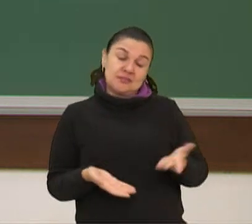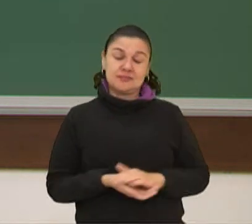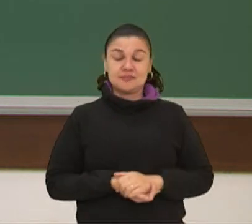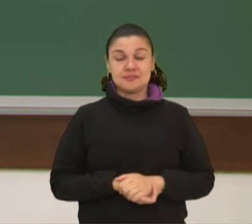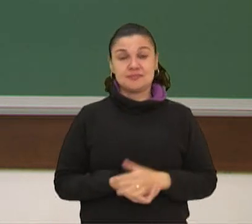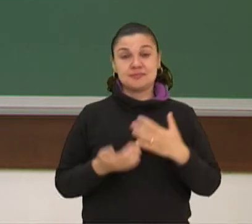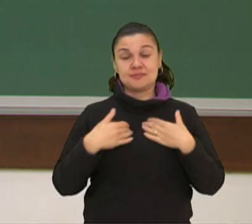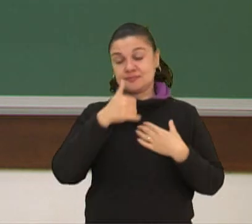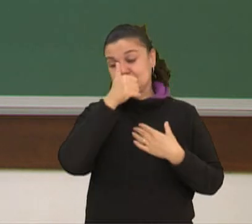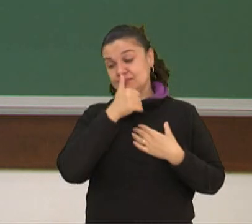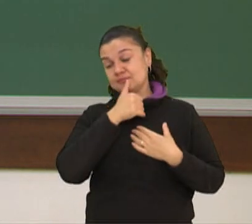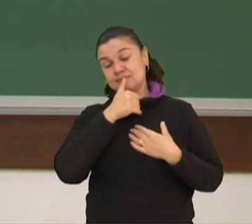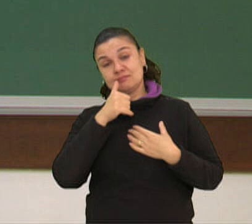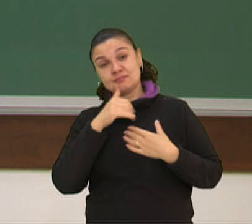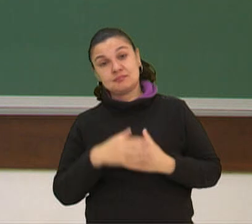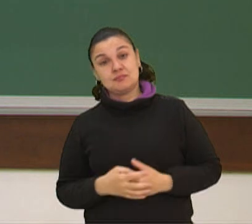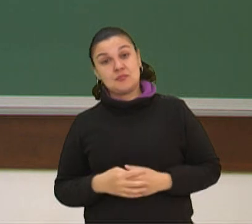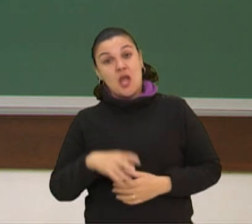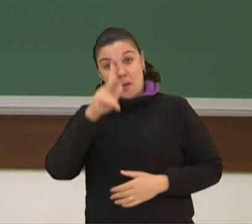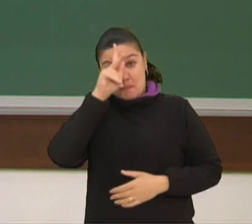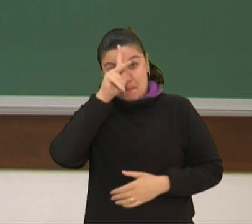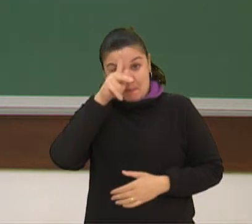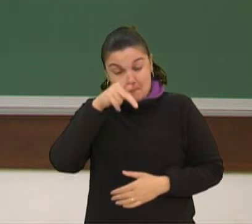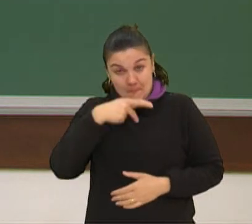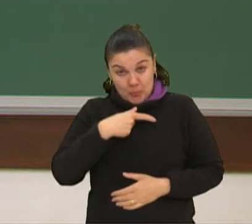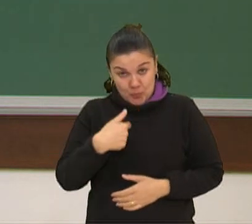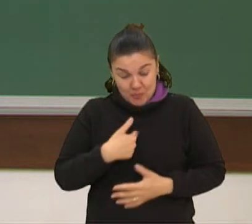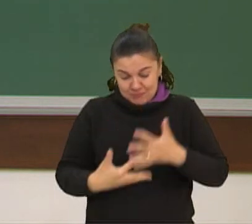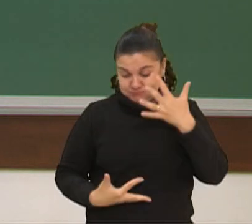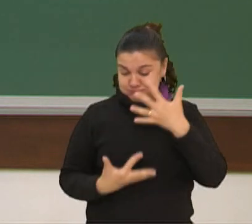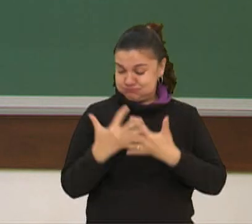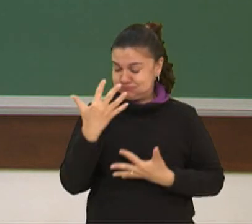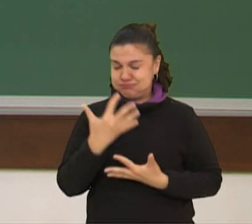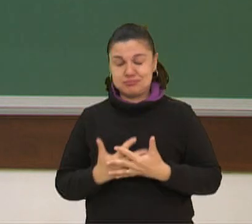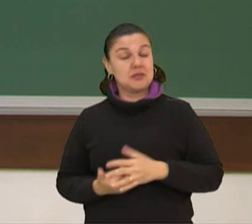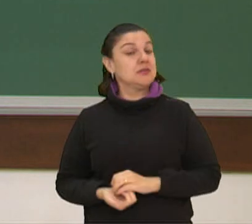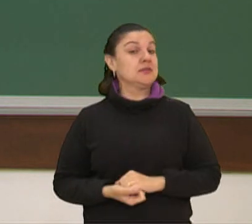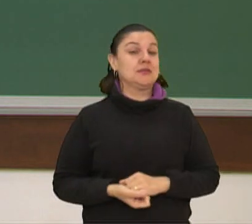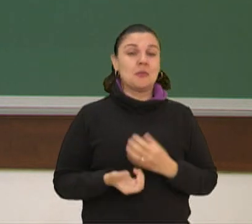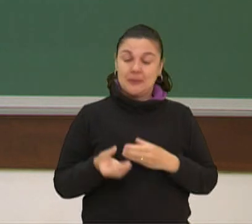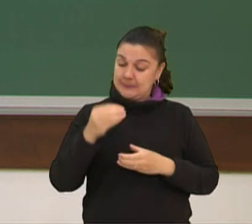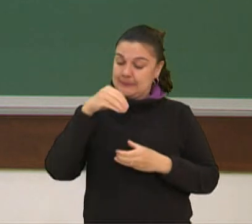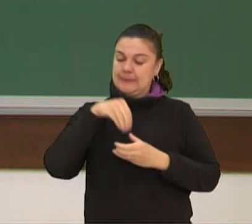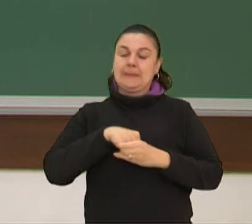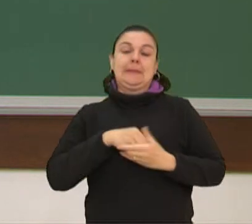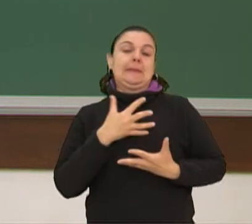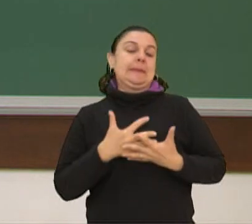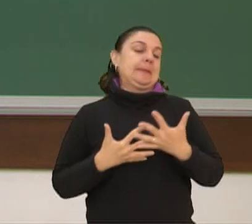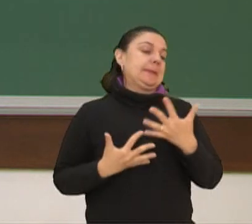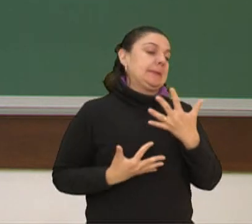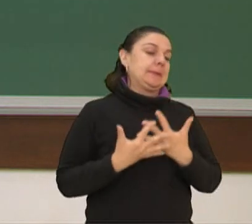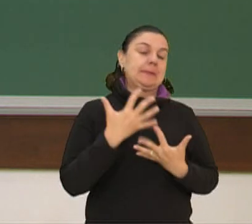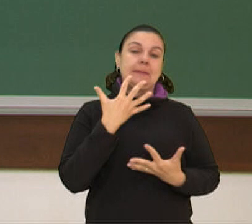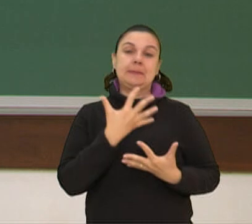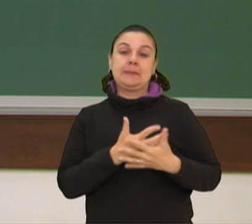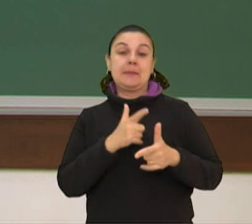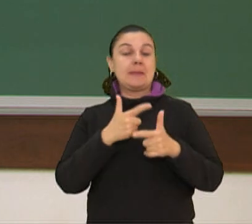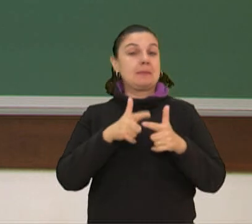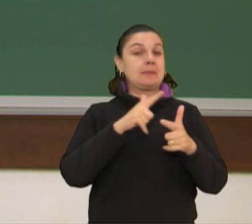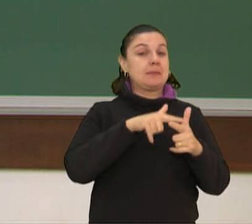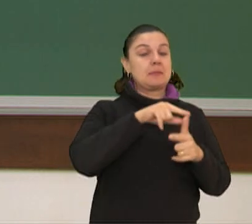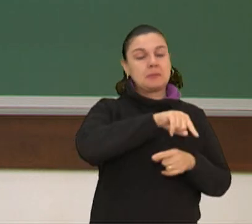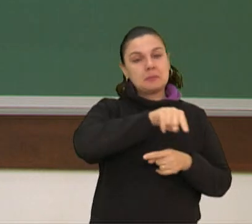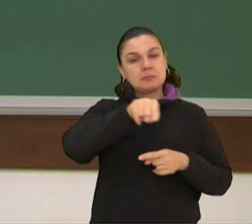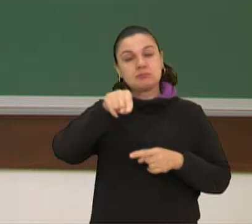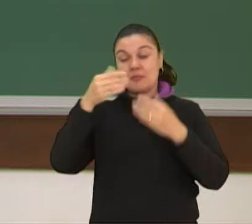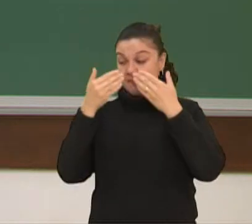Não temo que me causem dano algum. O outro te xingou? Não tem problema nenhum. O outro te